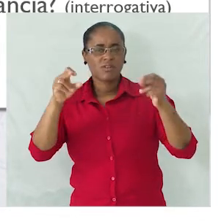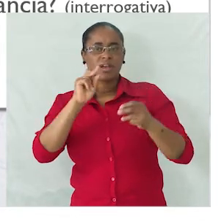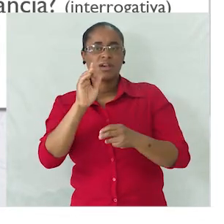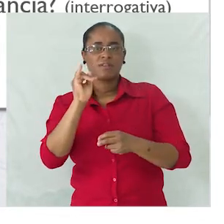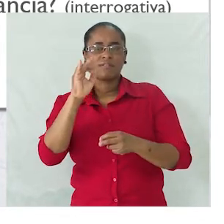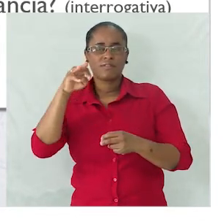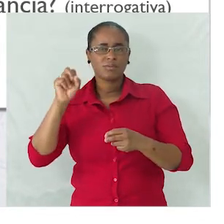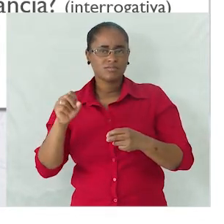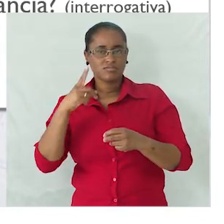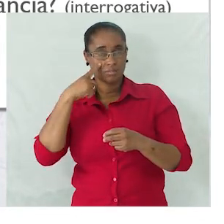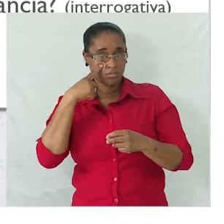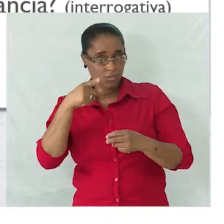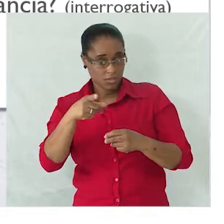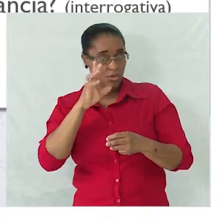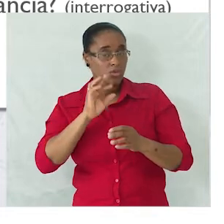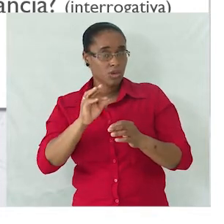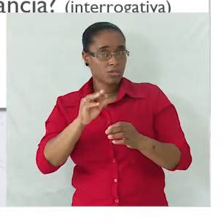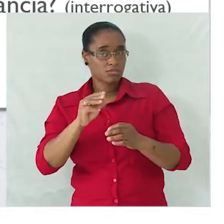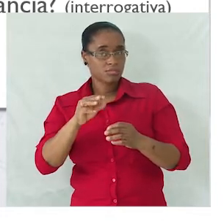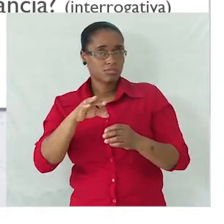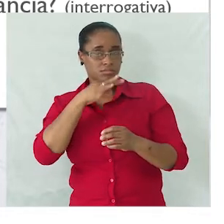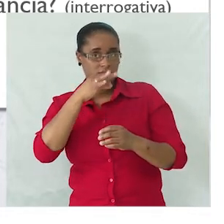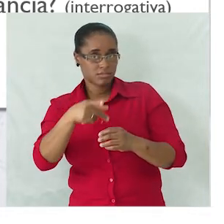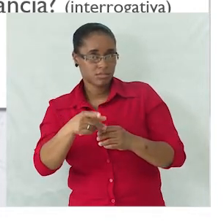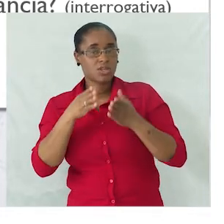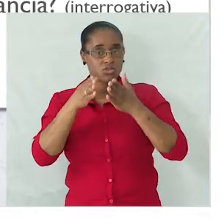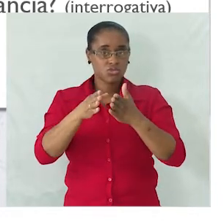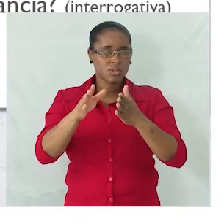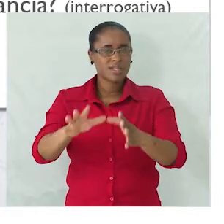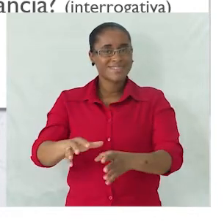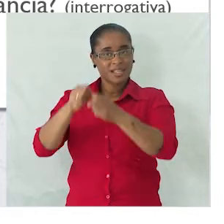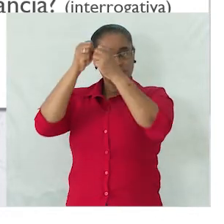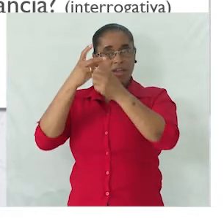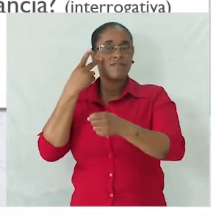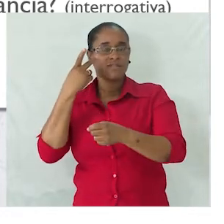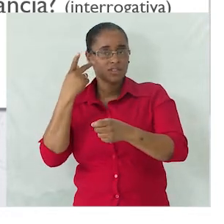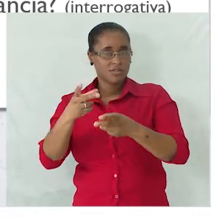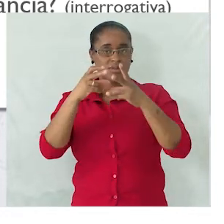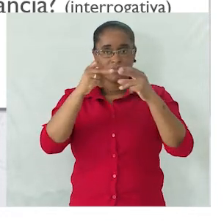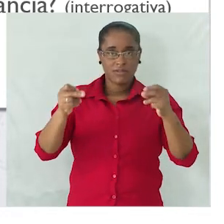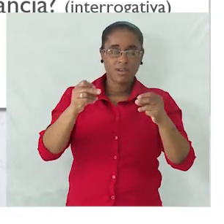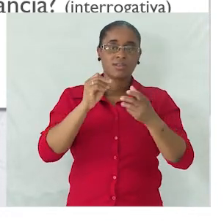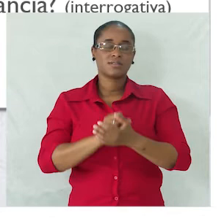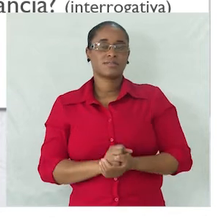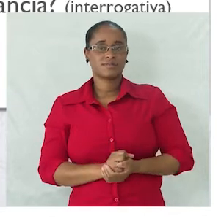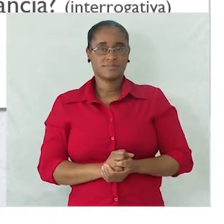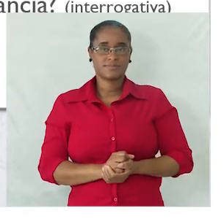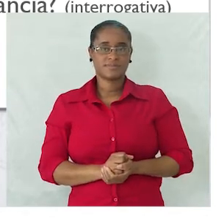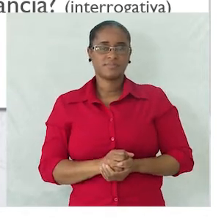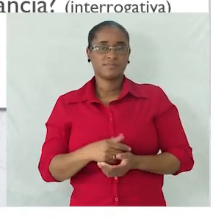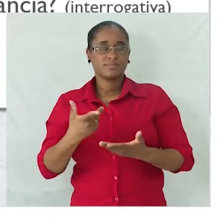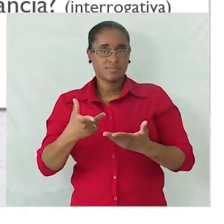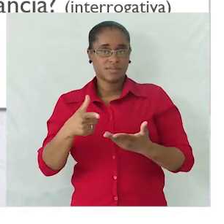ajuda a salvar vidas. Sim, uma frase declarativa, tendo em conta essa nossa situação de pandemia